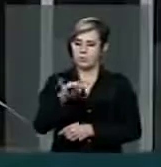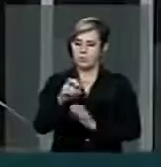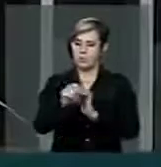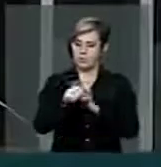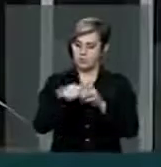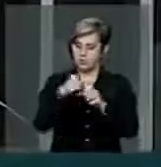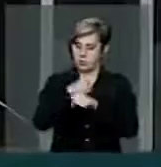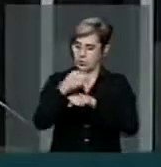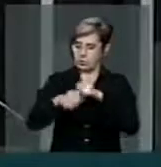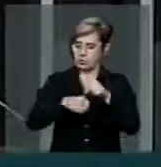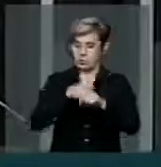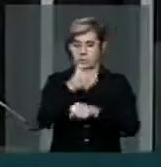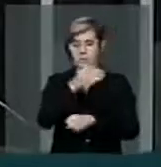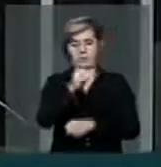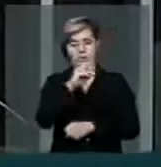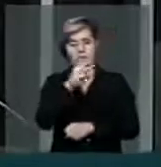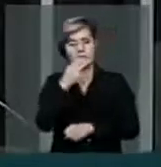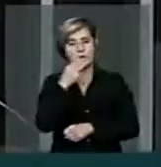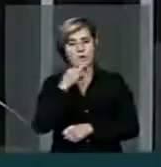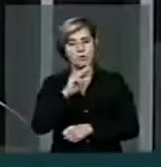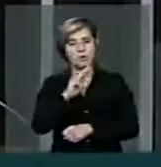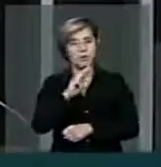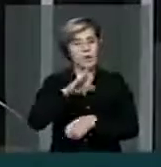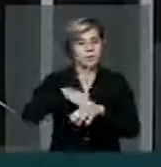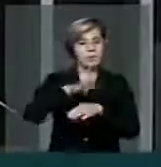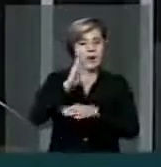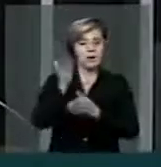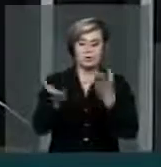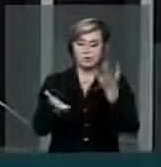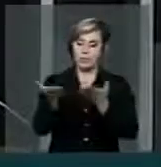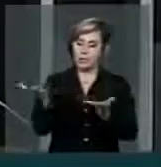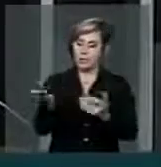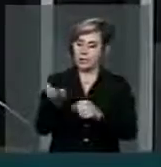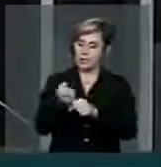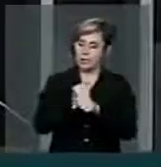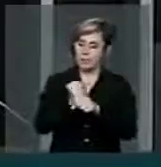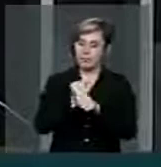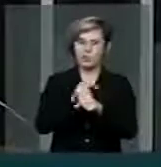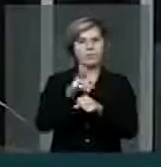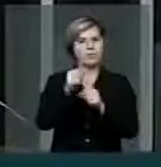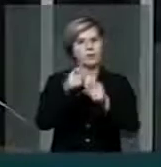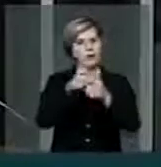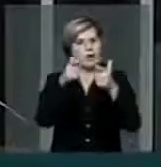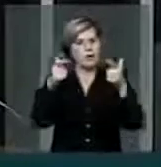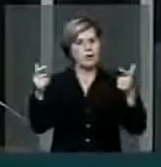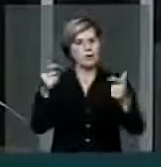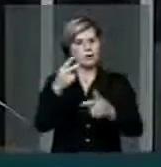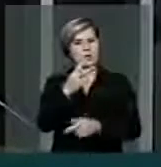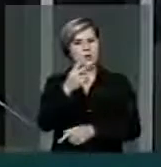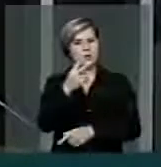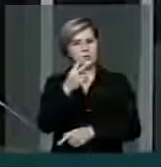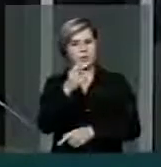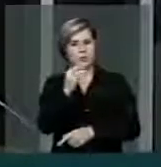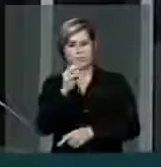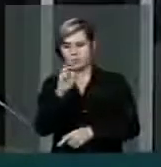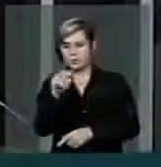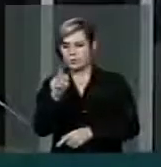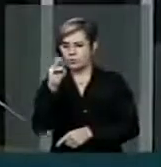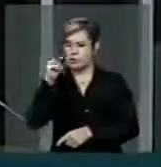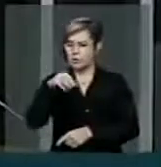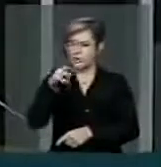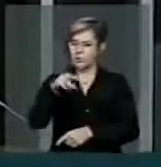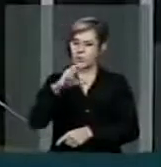100 milhões a mais que a atual. Este aumento tratará uma ampliação para 200 quilômetros de